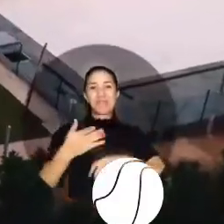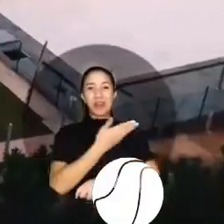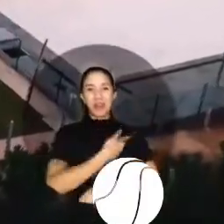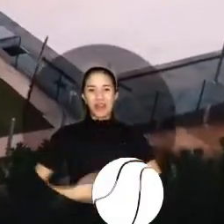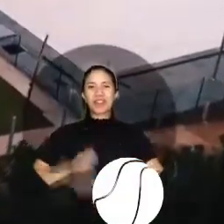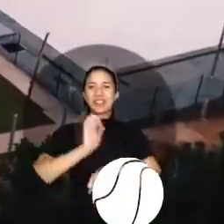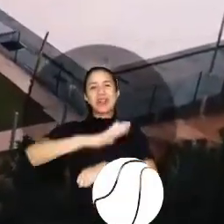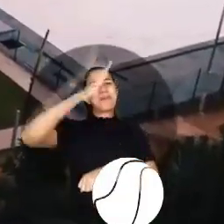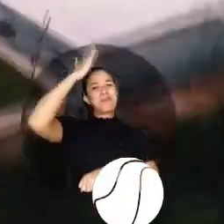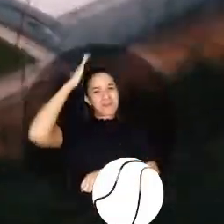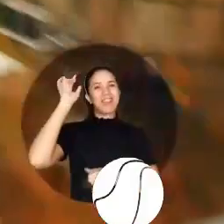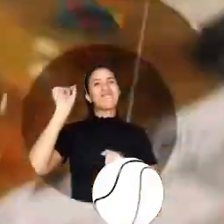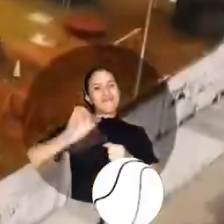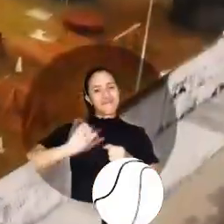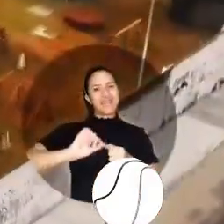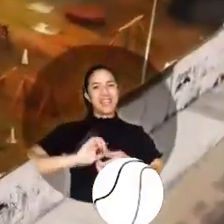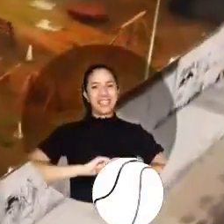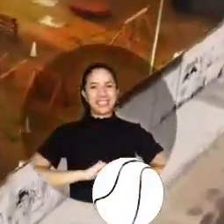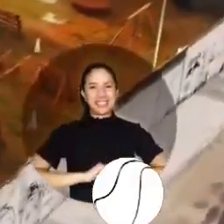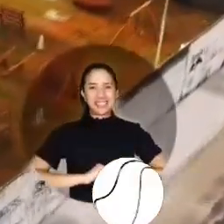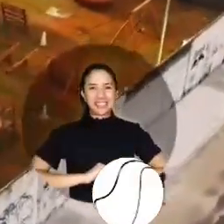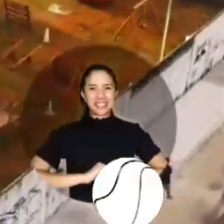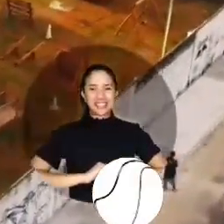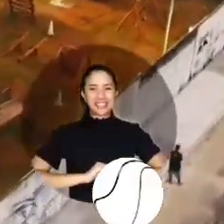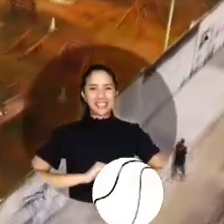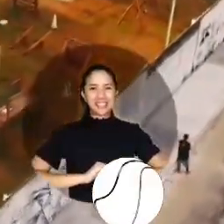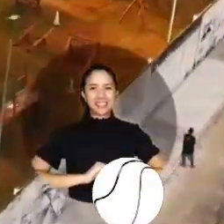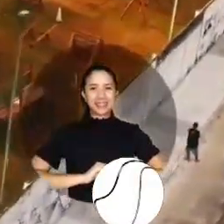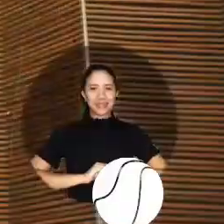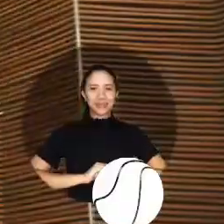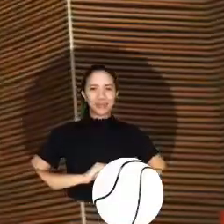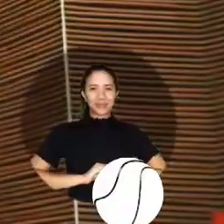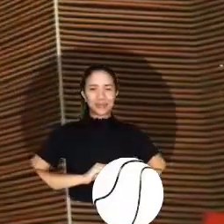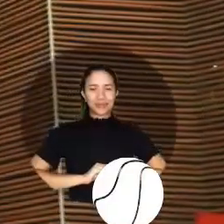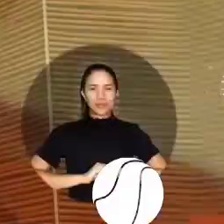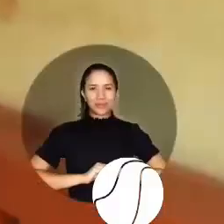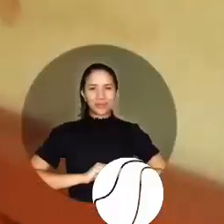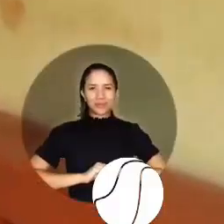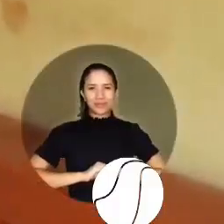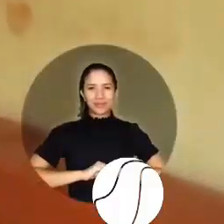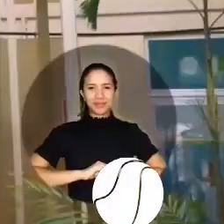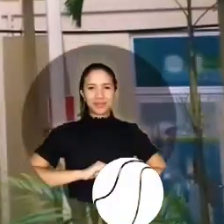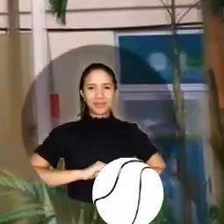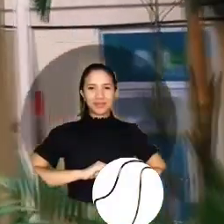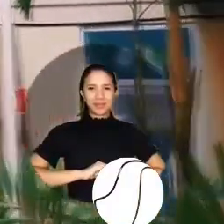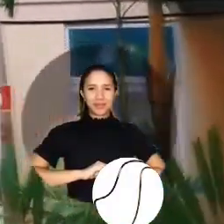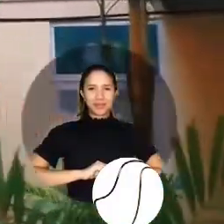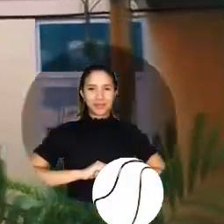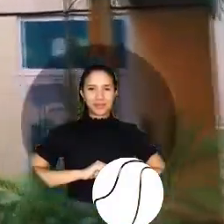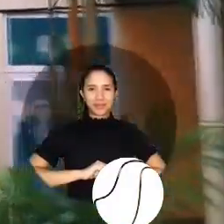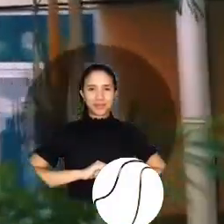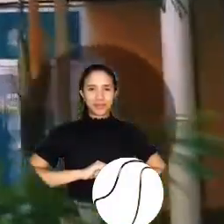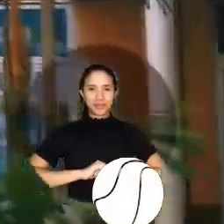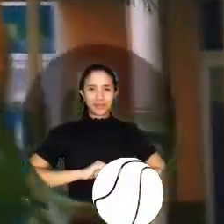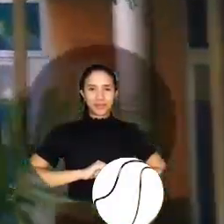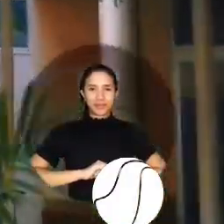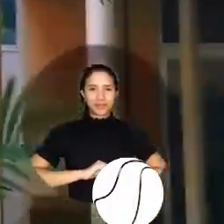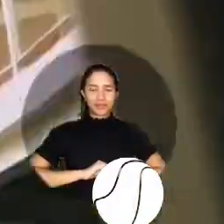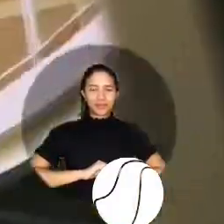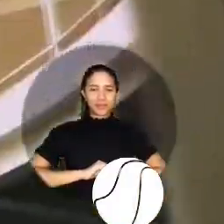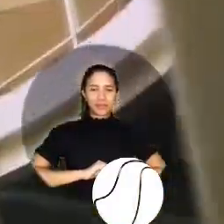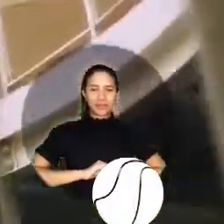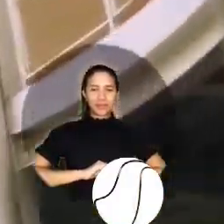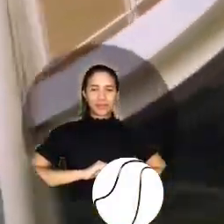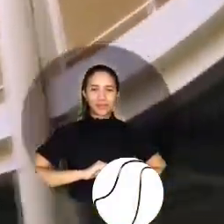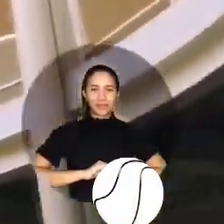isso que a gente quer, por isso que a gente está divulgando, mostrando realmente quem solicitou. Tem outras obras e investimentos que foram solicitados aqui para